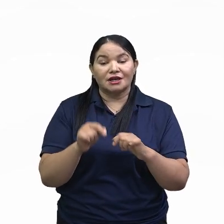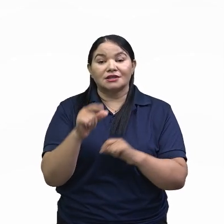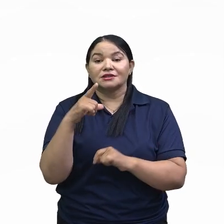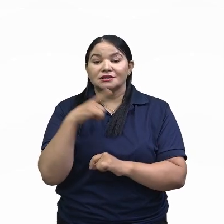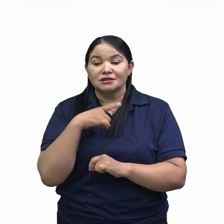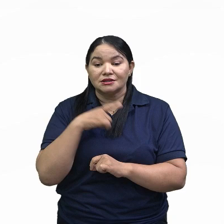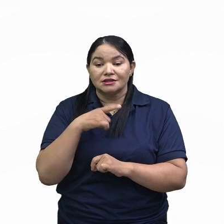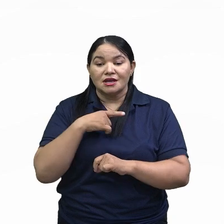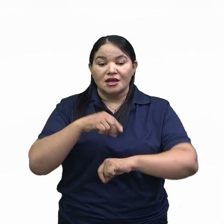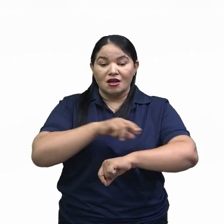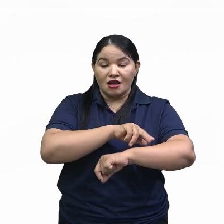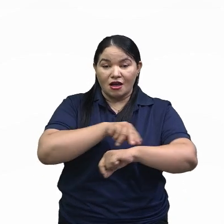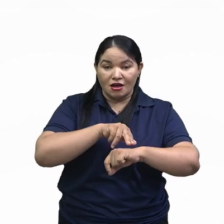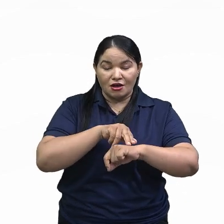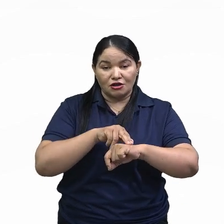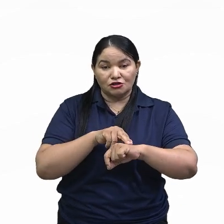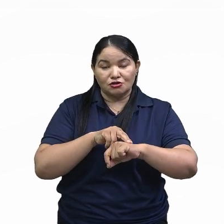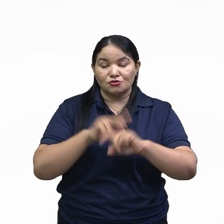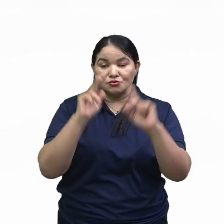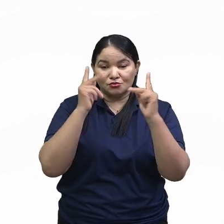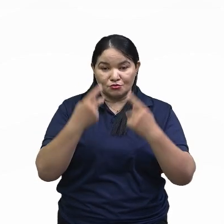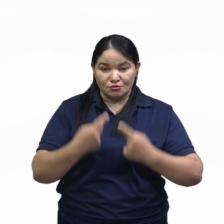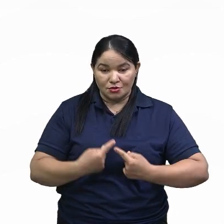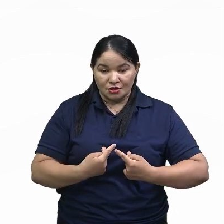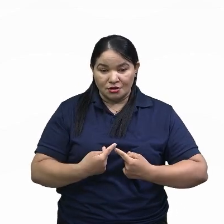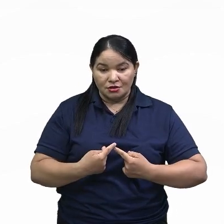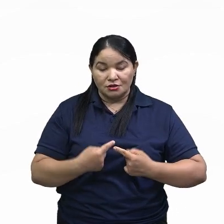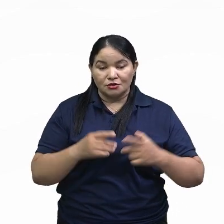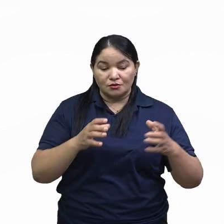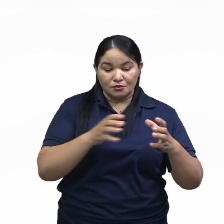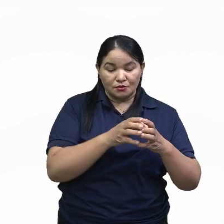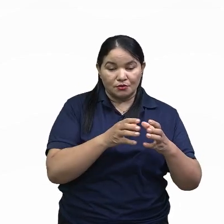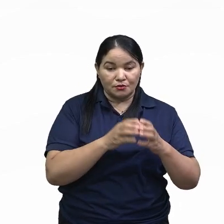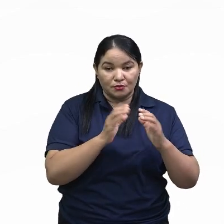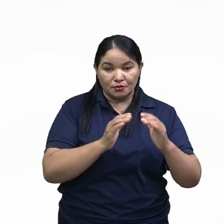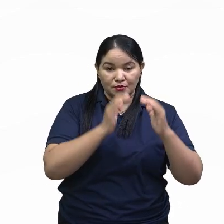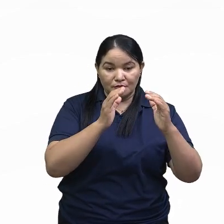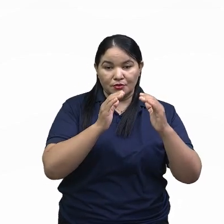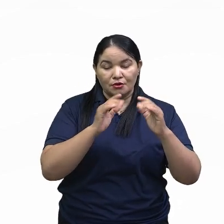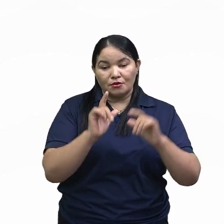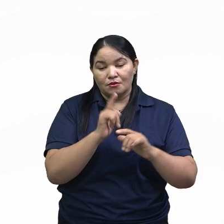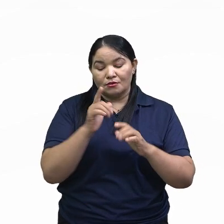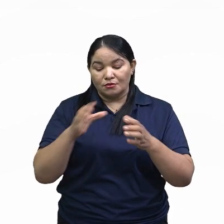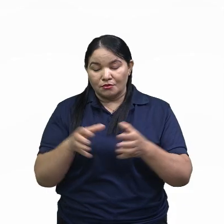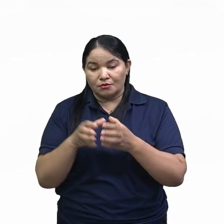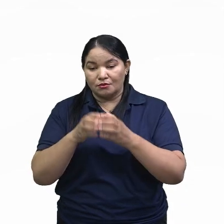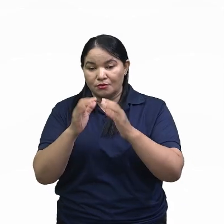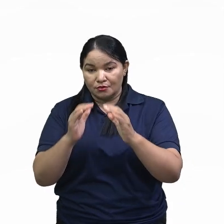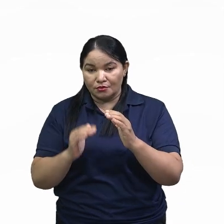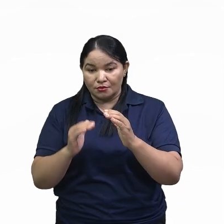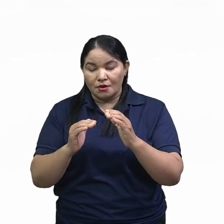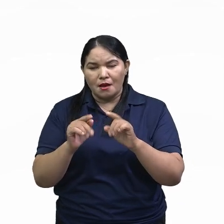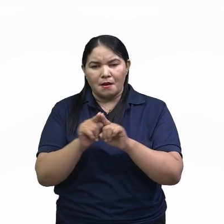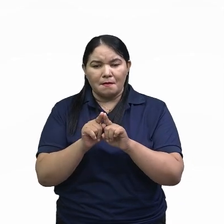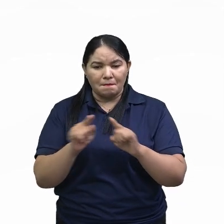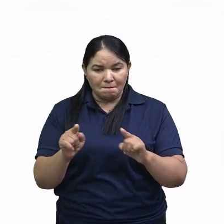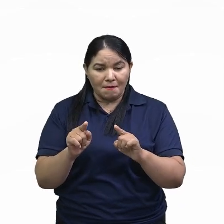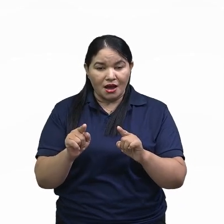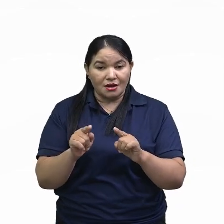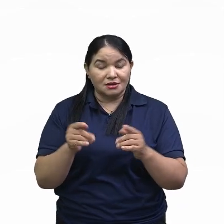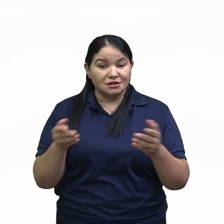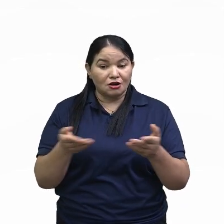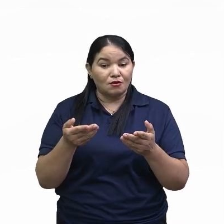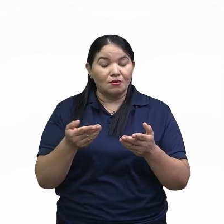raças humanas superiores e raça humana inferior. Só que aqui está o